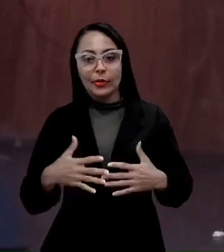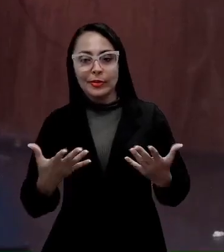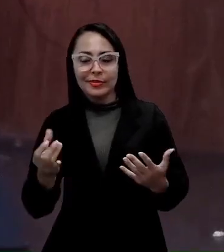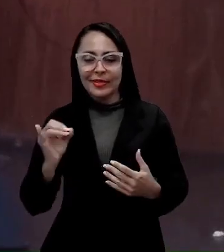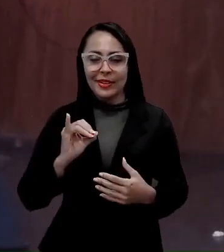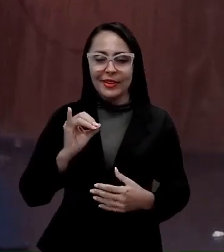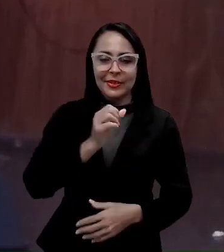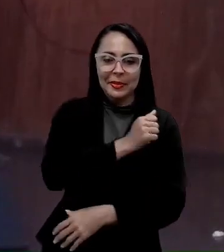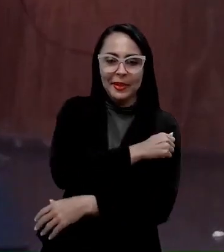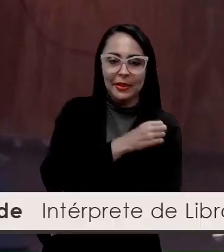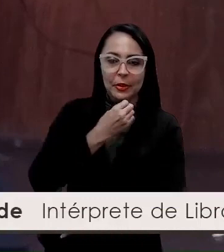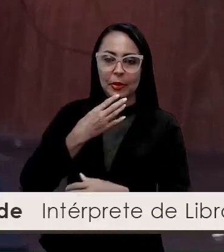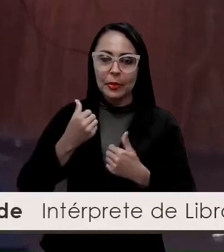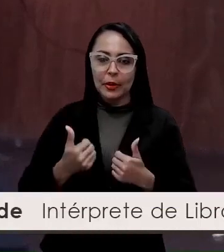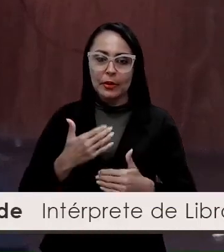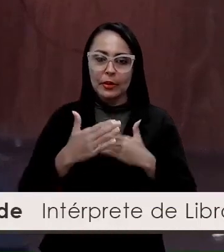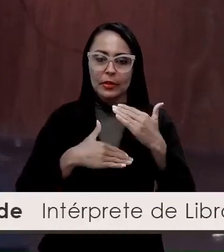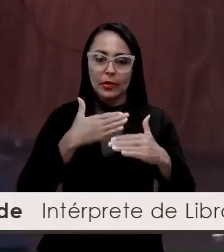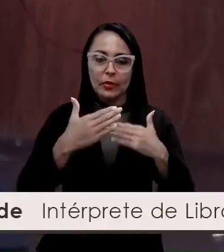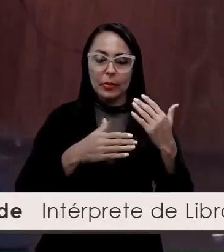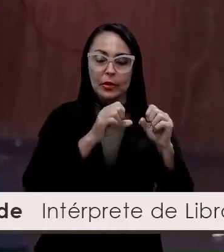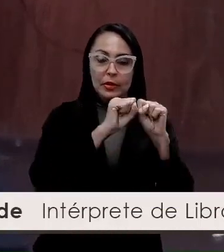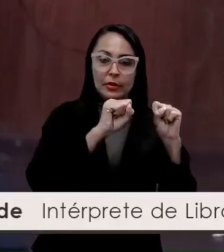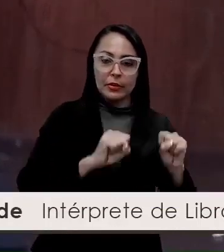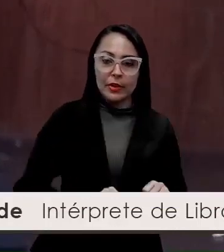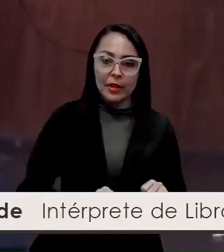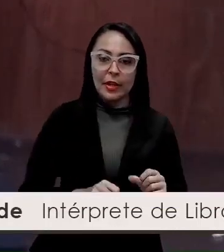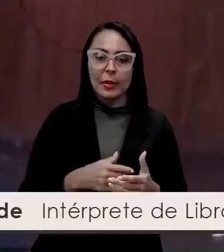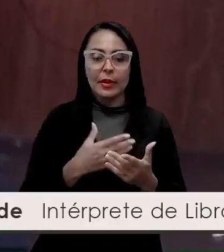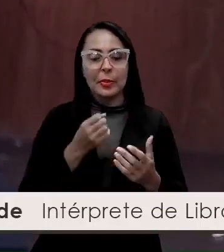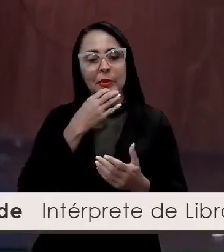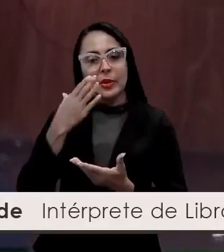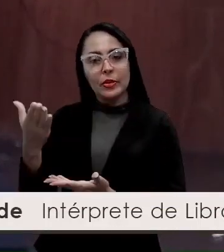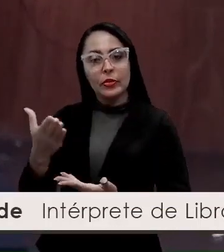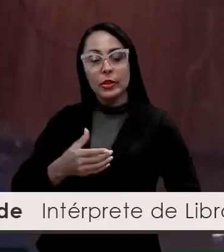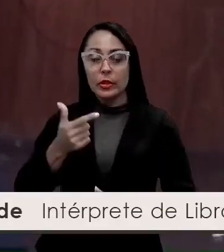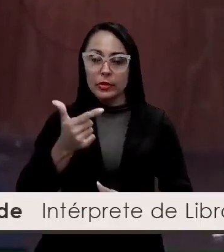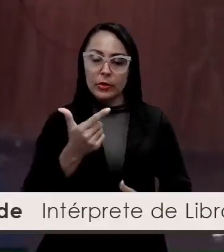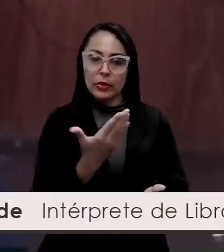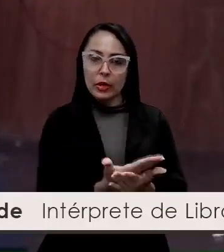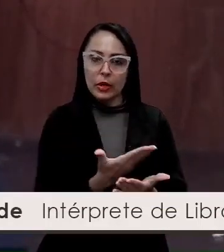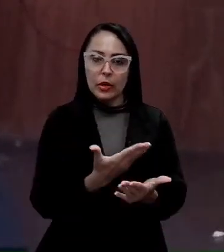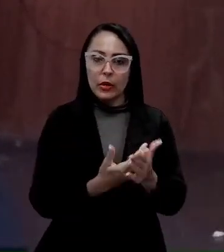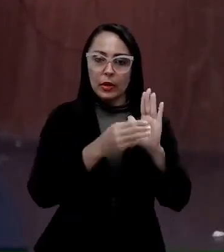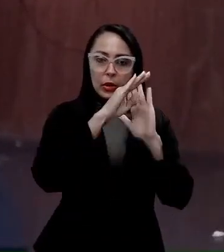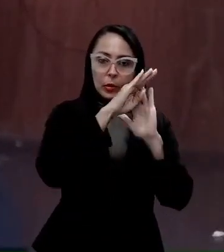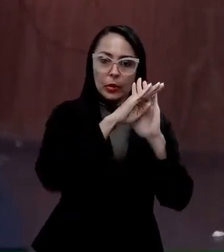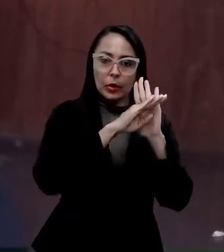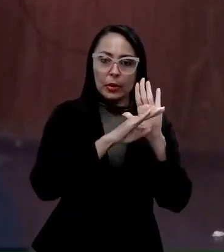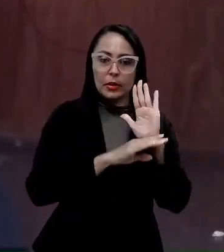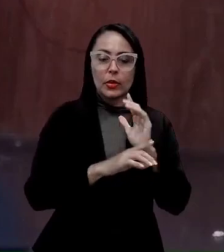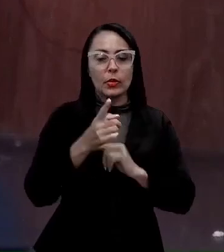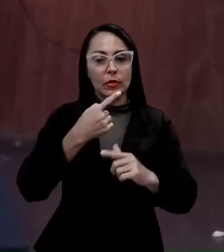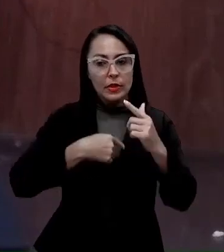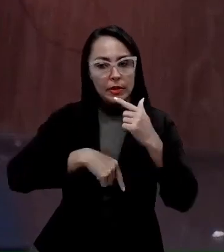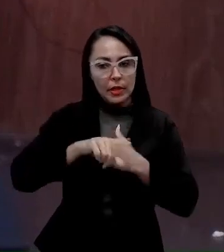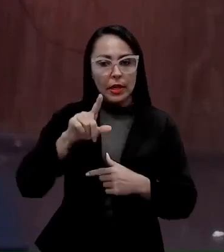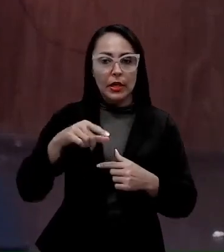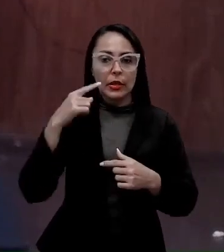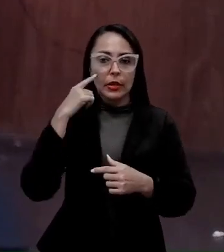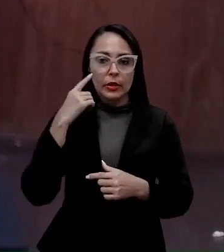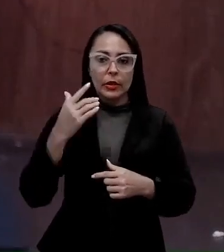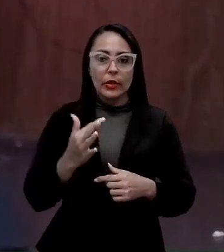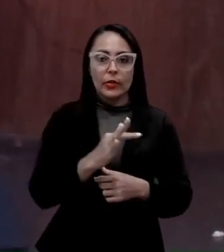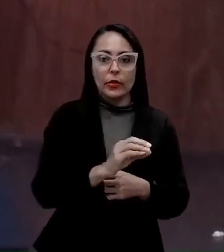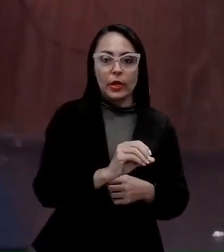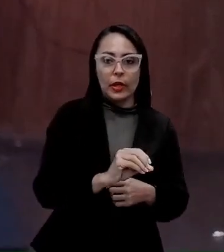Olá, estudante do curso de Desenvolvimento de Sistemas. Bem-vindo à segunda aula de Programação Web Avançado. Eu sou Fagner